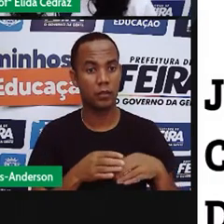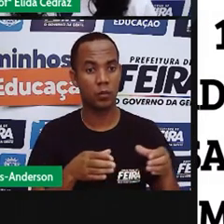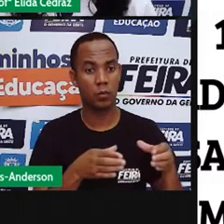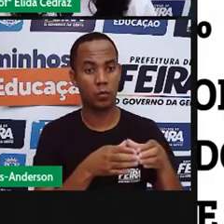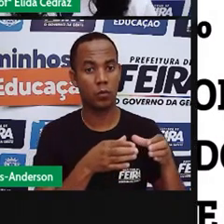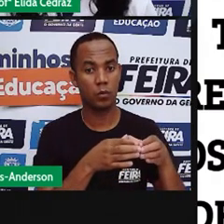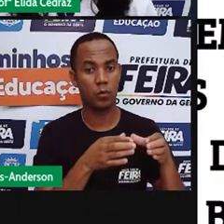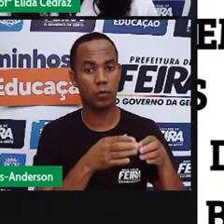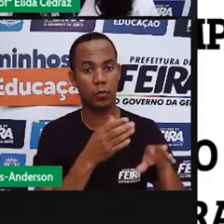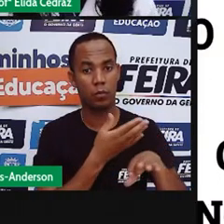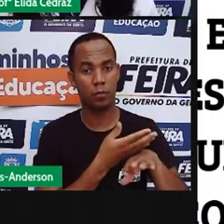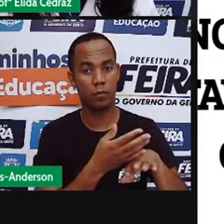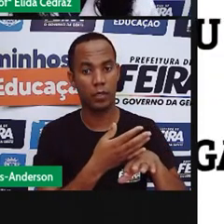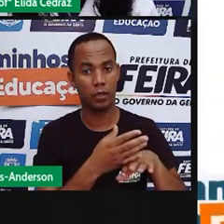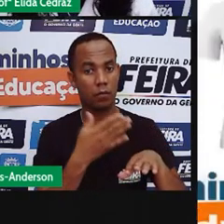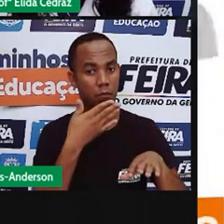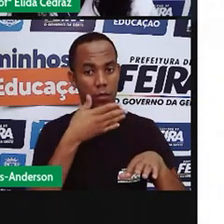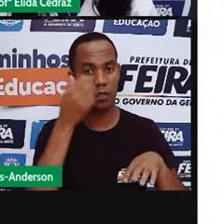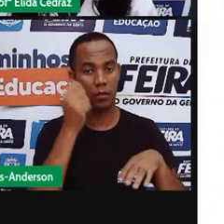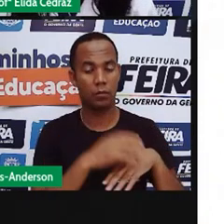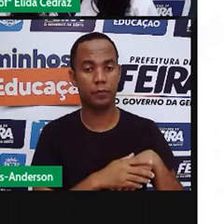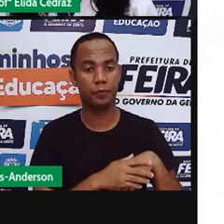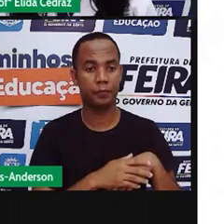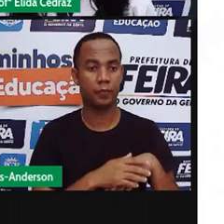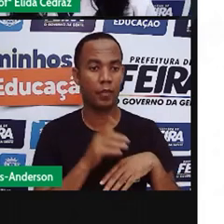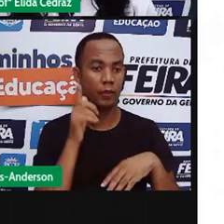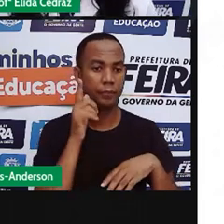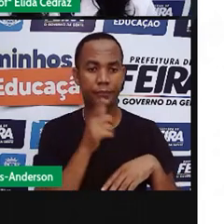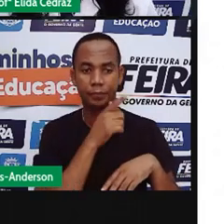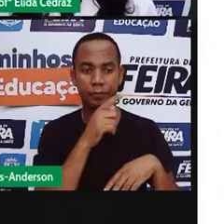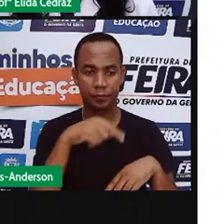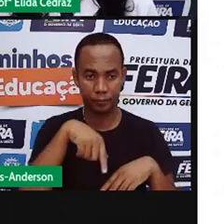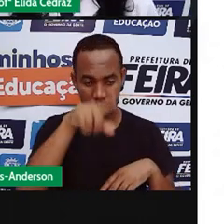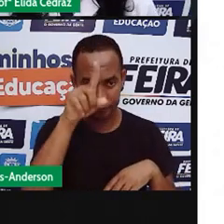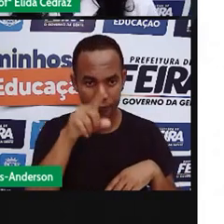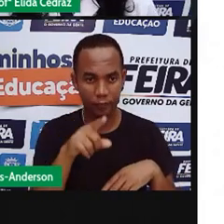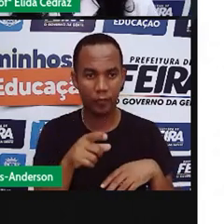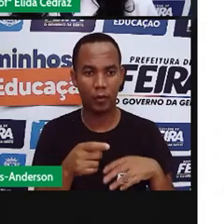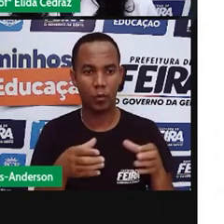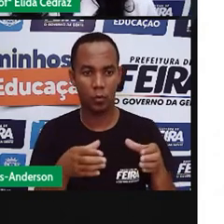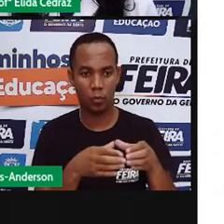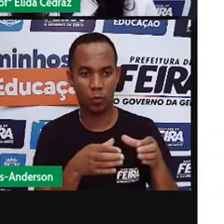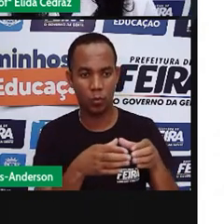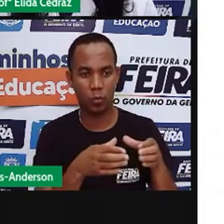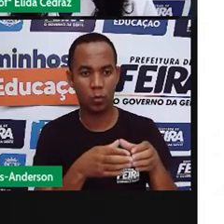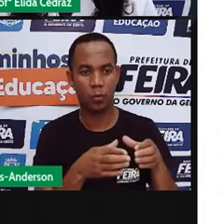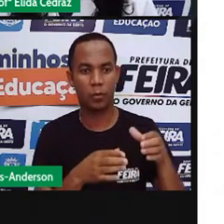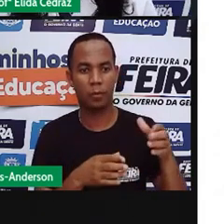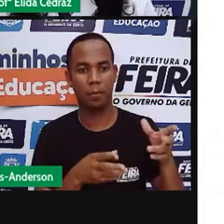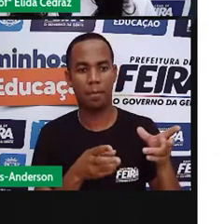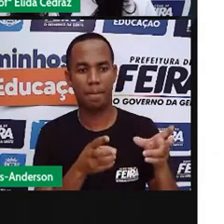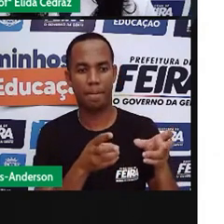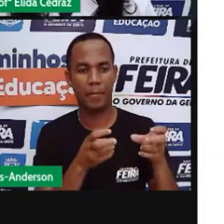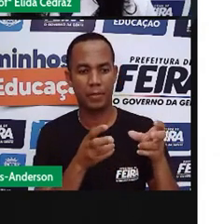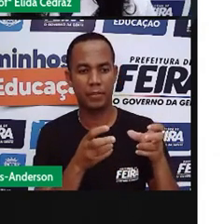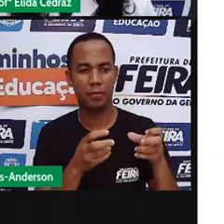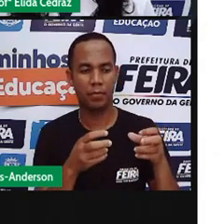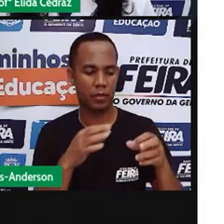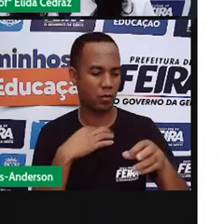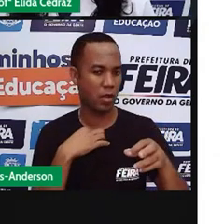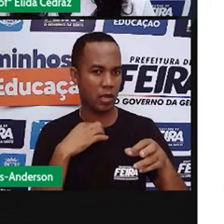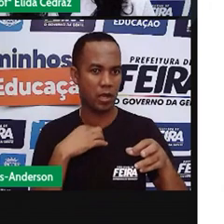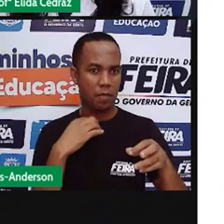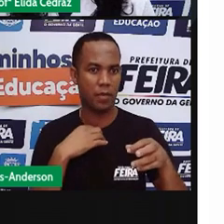branco. No intervalo, o capitão do time percebeu que a sua camisa estava muito quente, mas